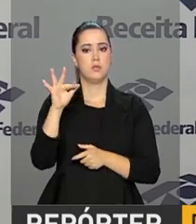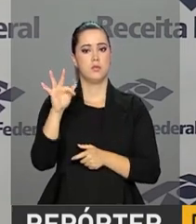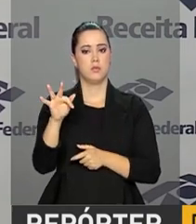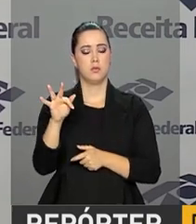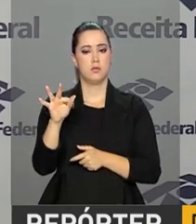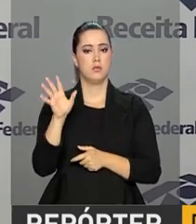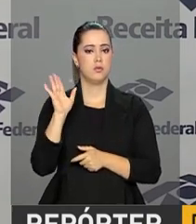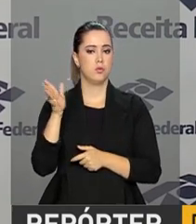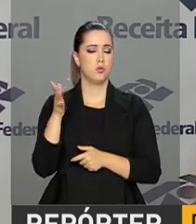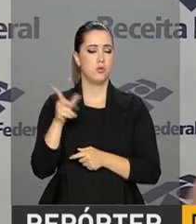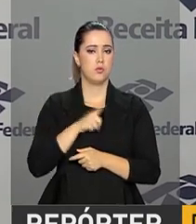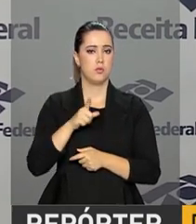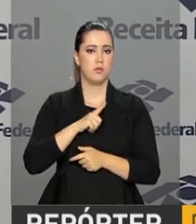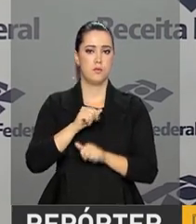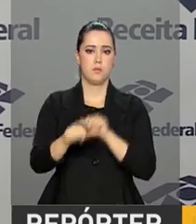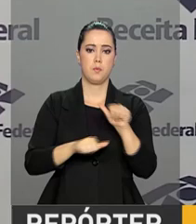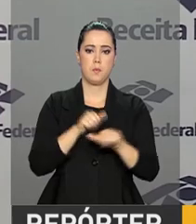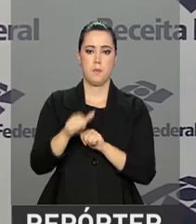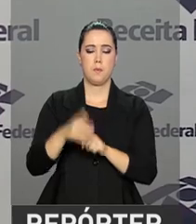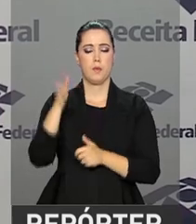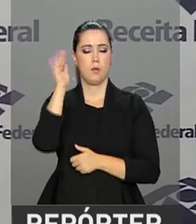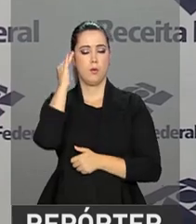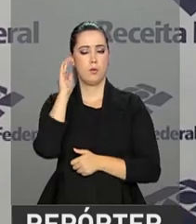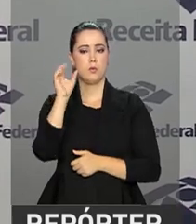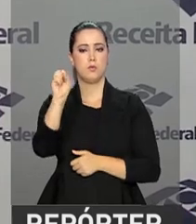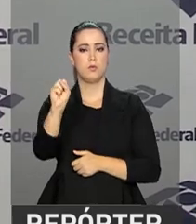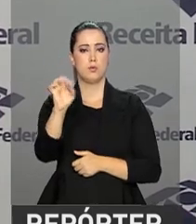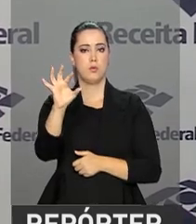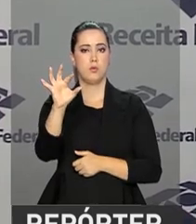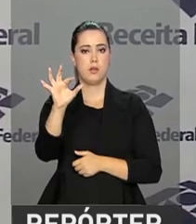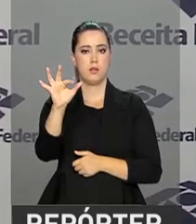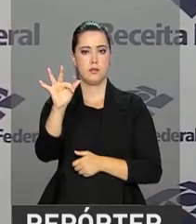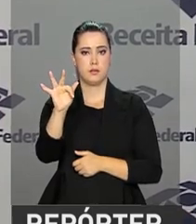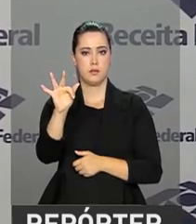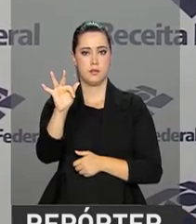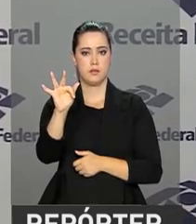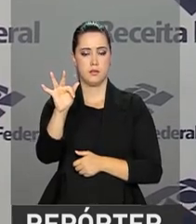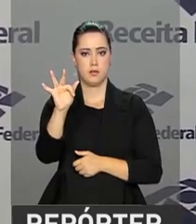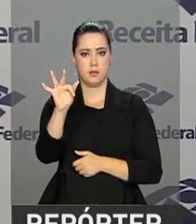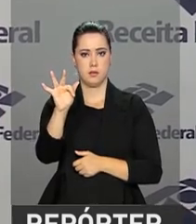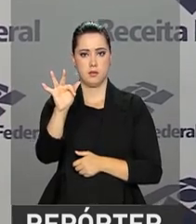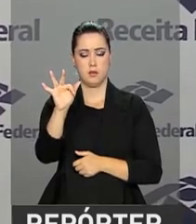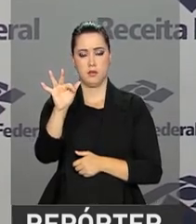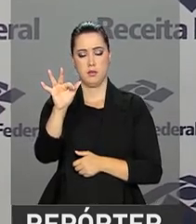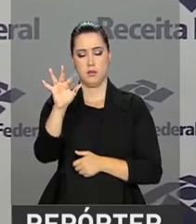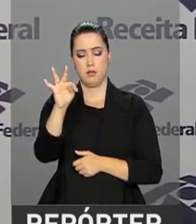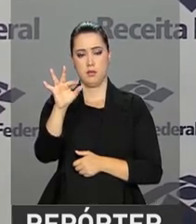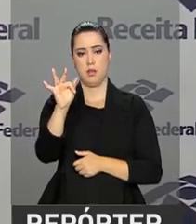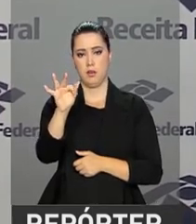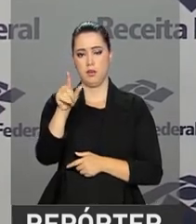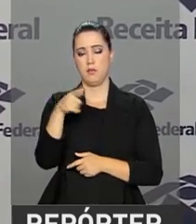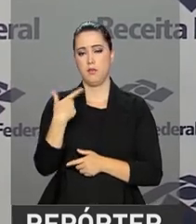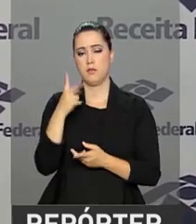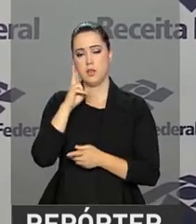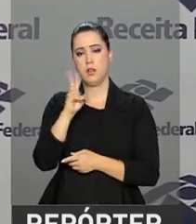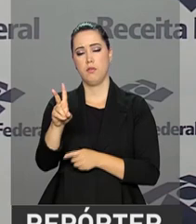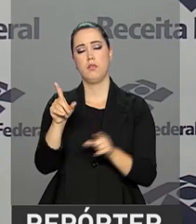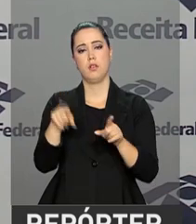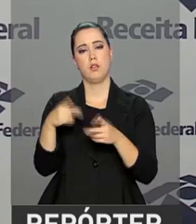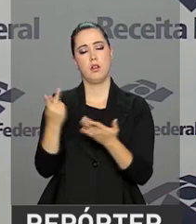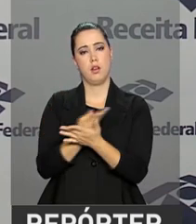recentemente teve uma alteração de entendimento do stf que antes entendia inconstitucional a cobrança desses